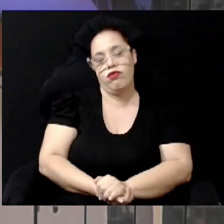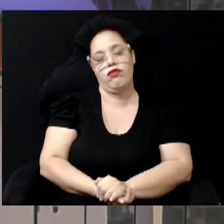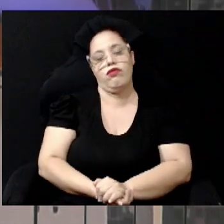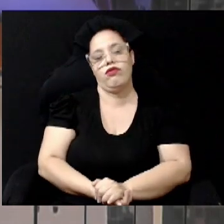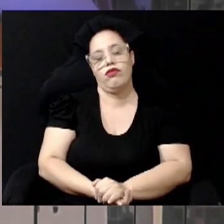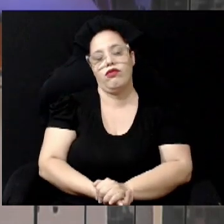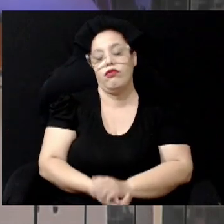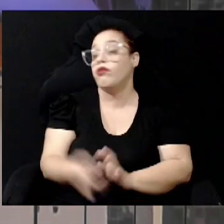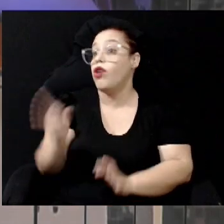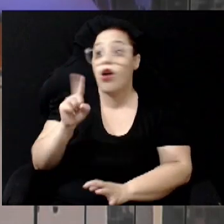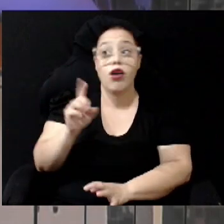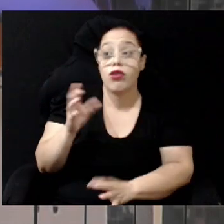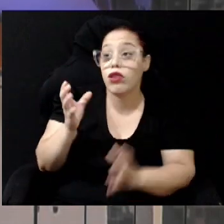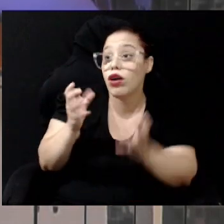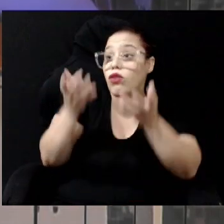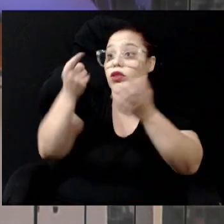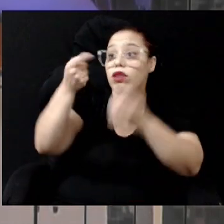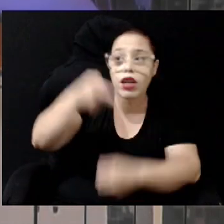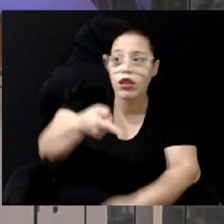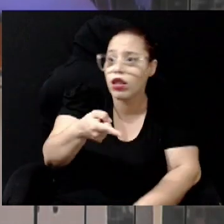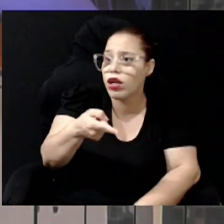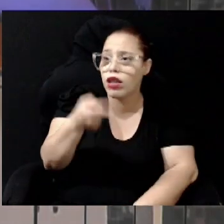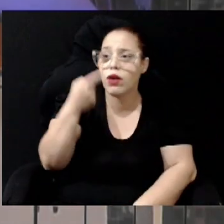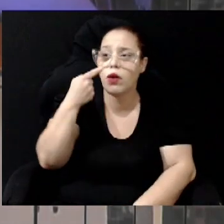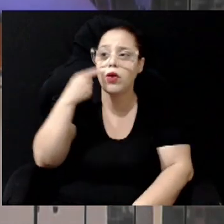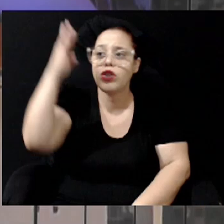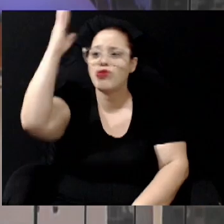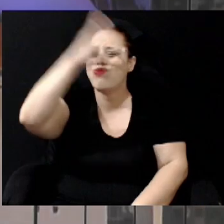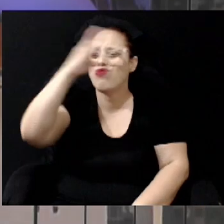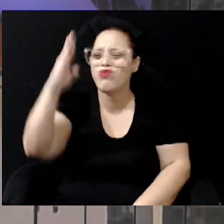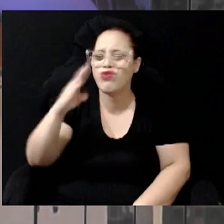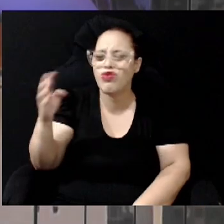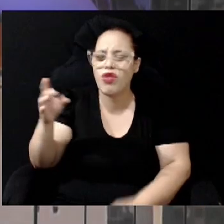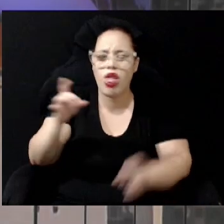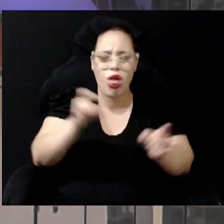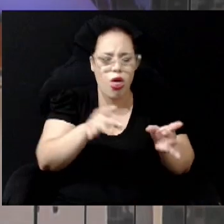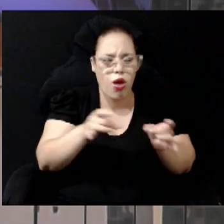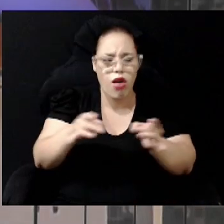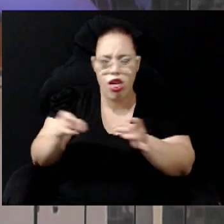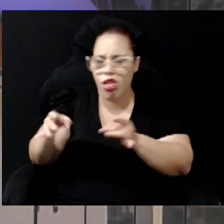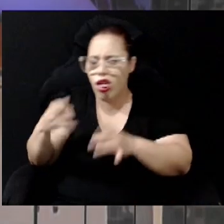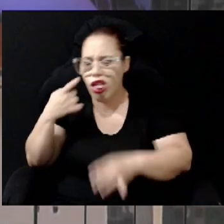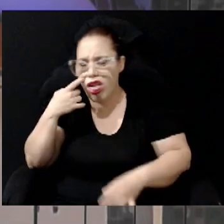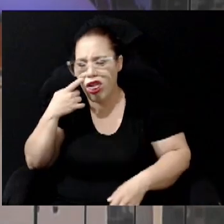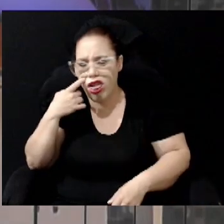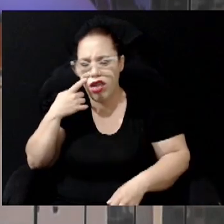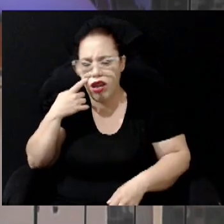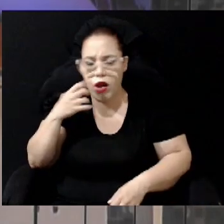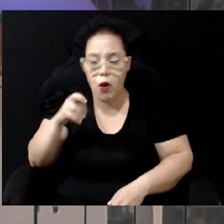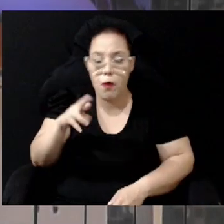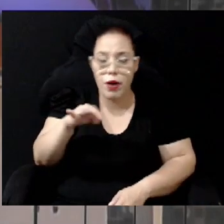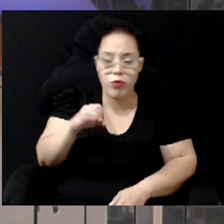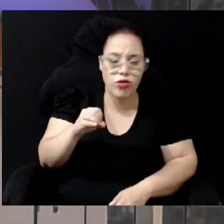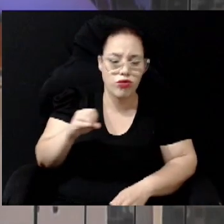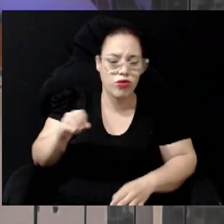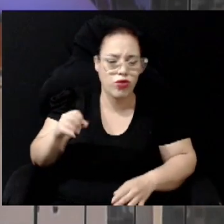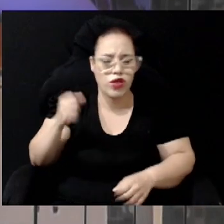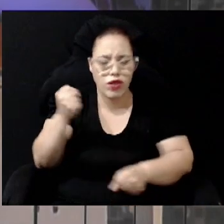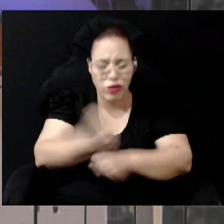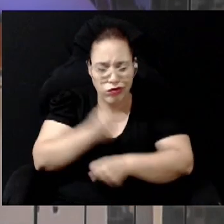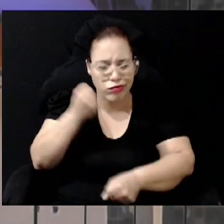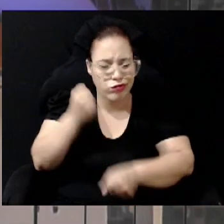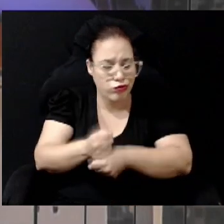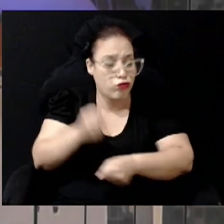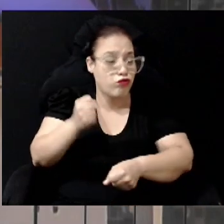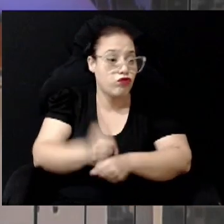acontecido aquilo, e a gente viu o Brasil todo com focos imensos, né? Uma biodiversidade que leva anos e anos para se